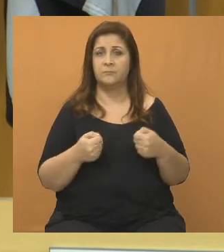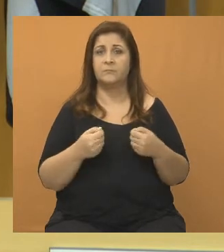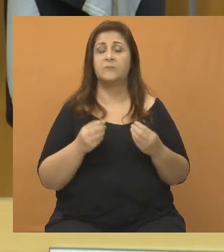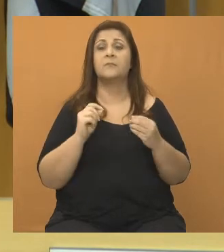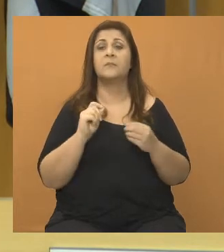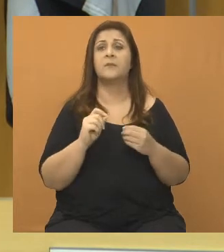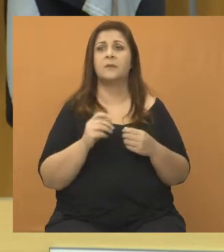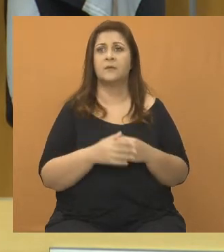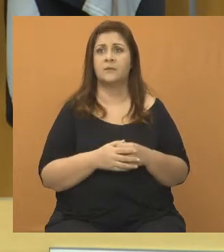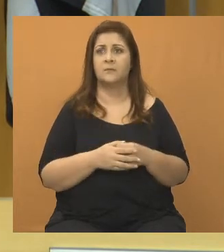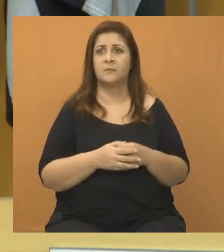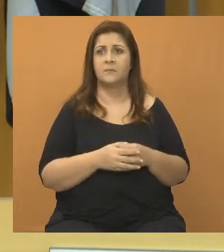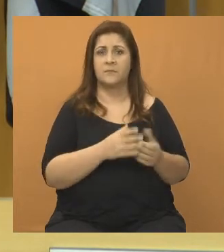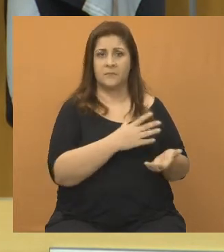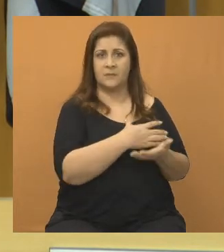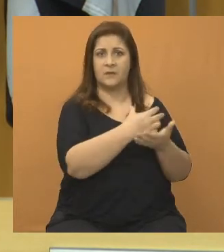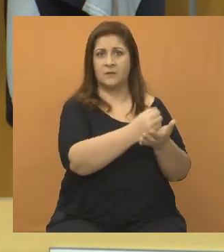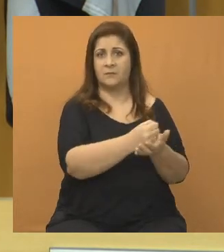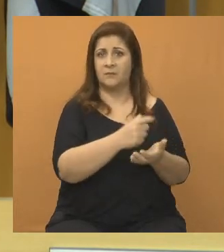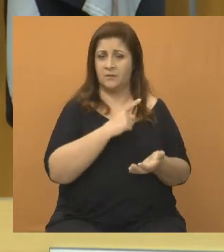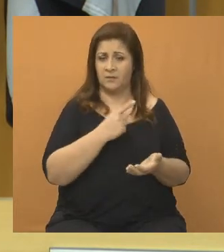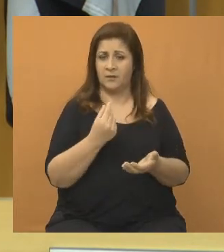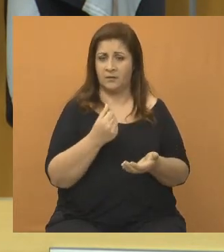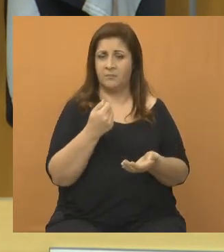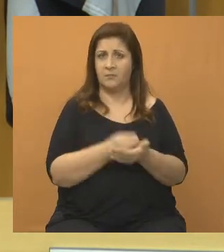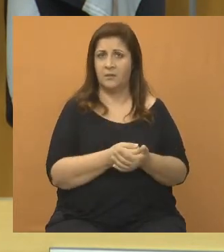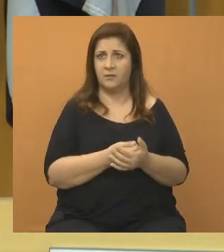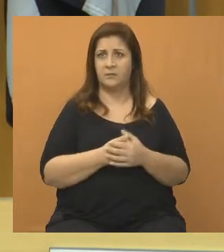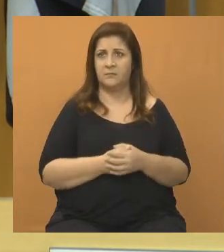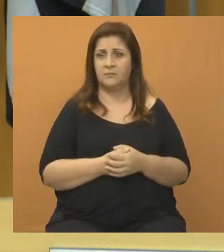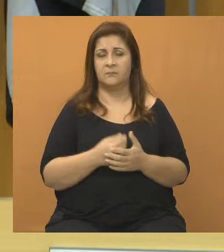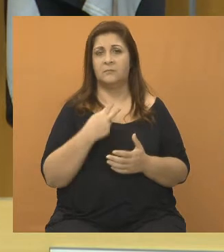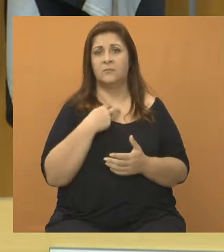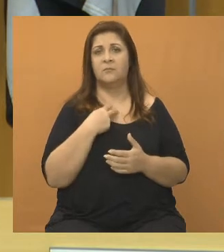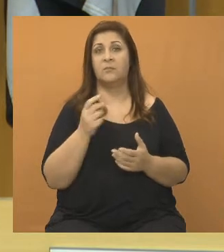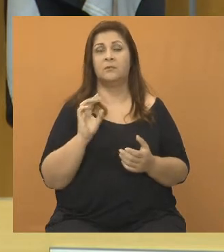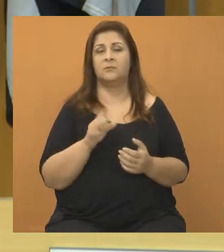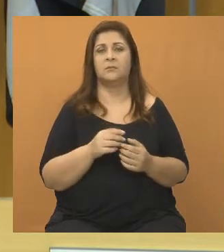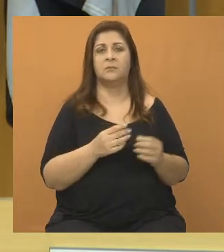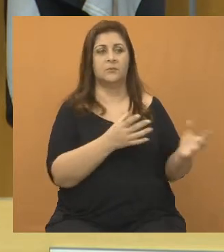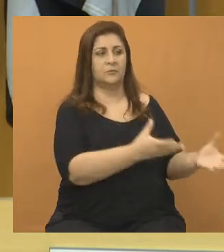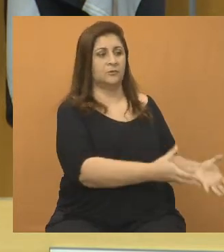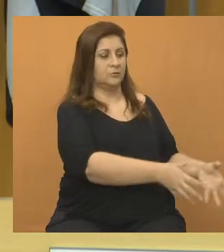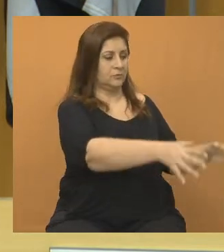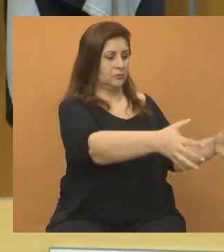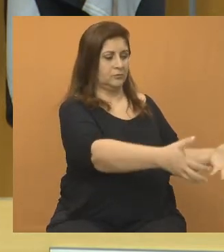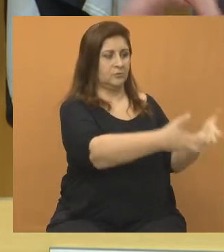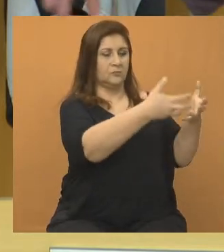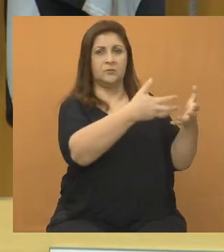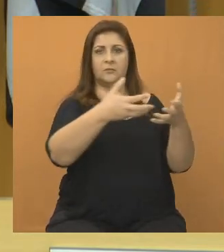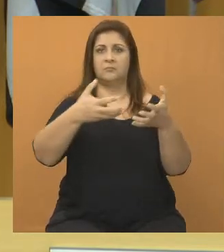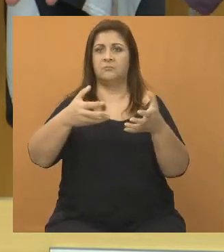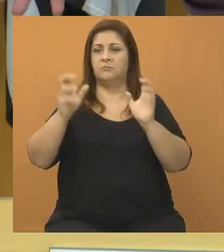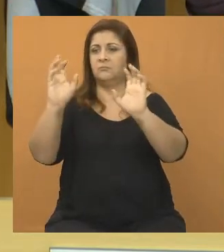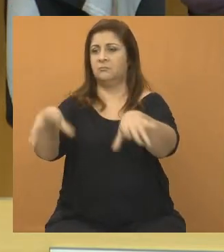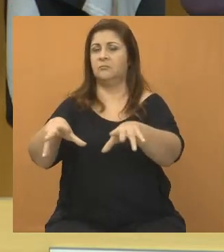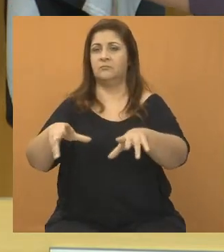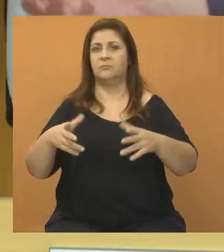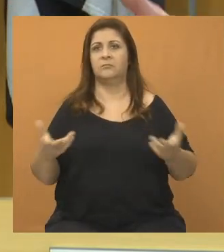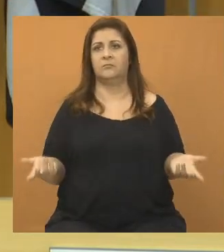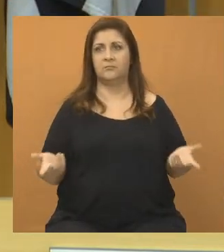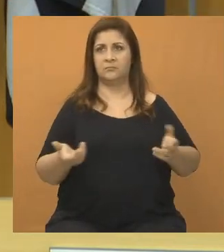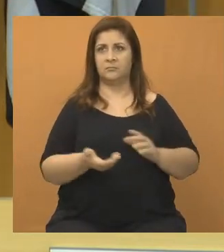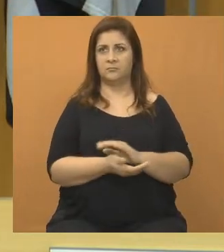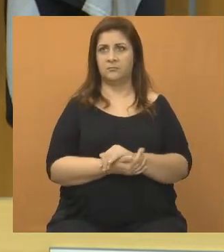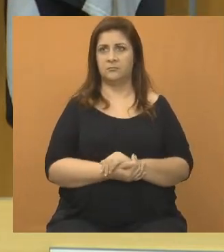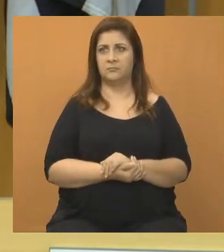lixo. E isso também tem um custo, né? Você não pode simplesmente tirar e sair com um caminhão cheio de lixo